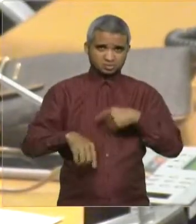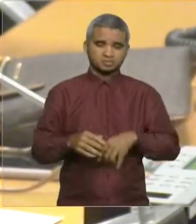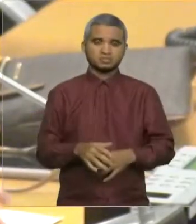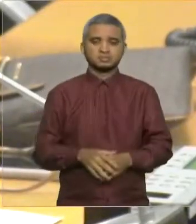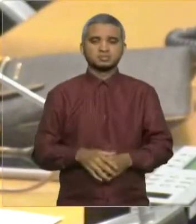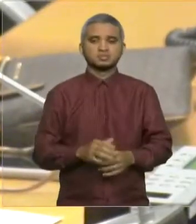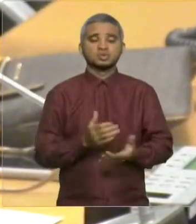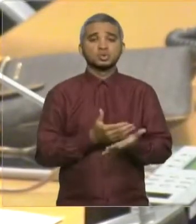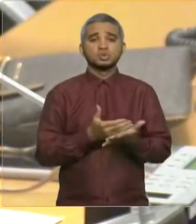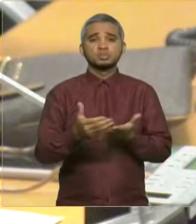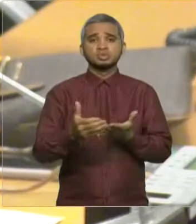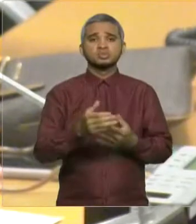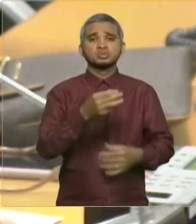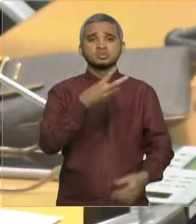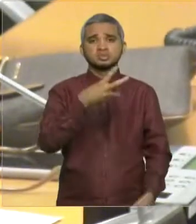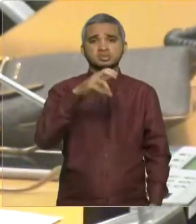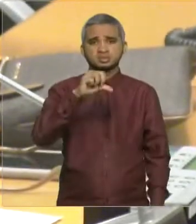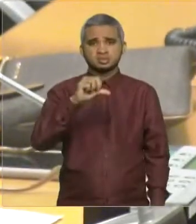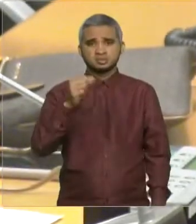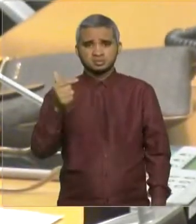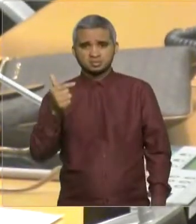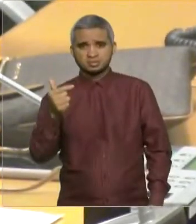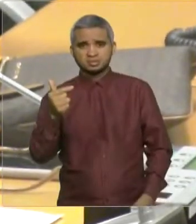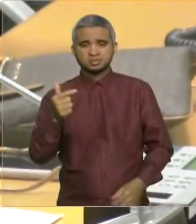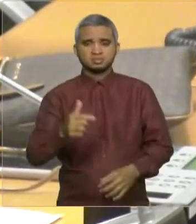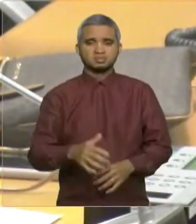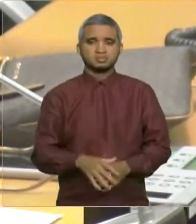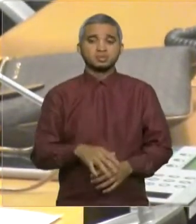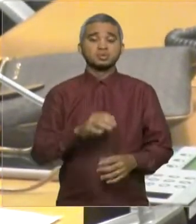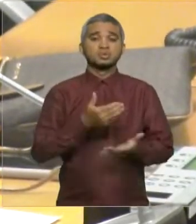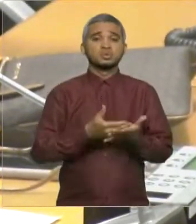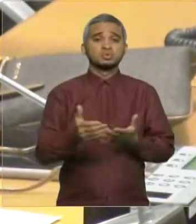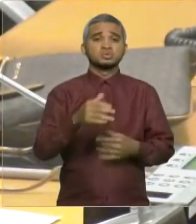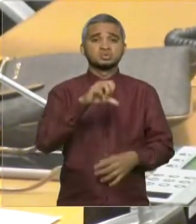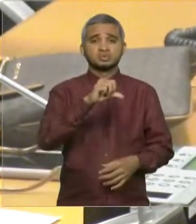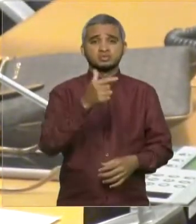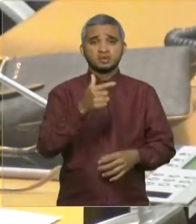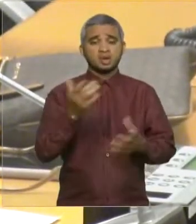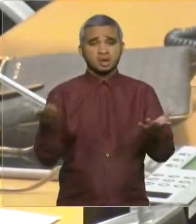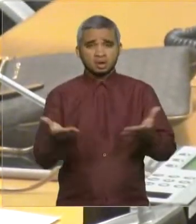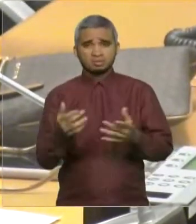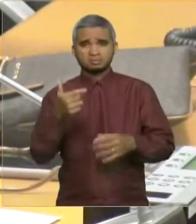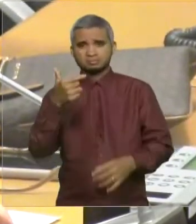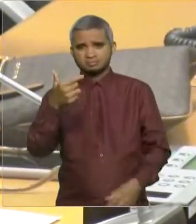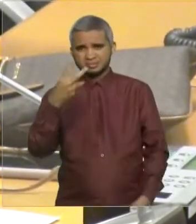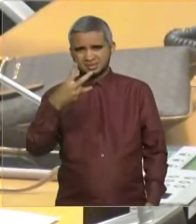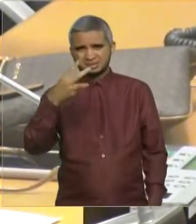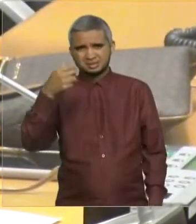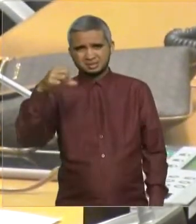como todo mundo já falou aqui. Esse pessoal vem de van.